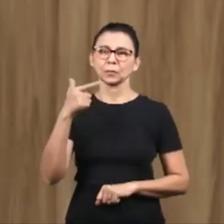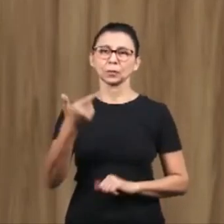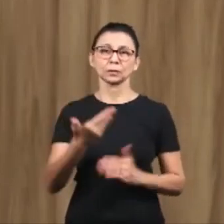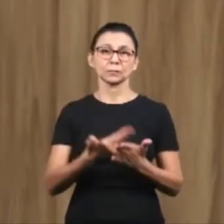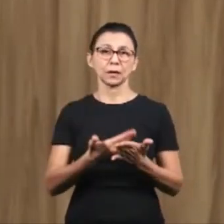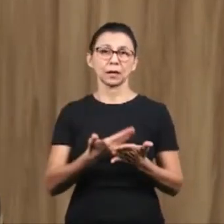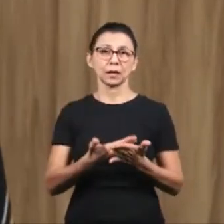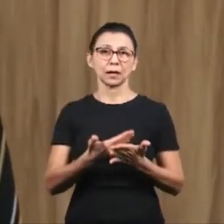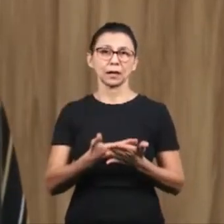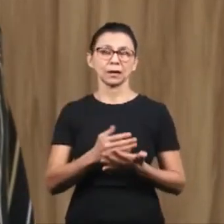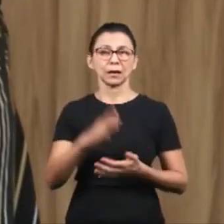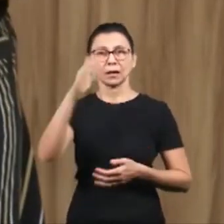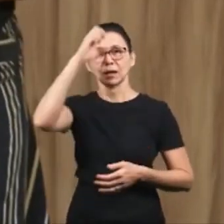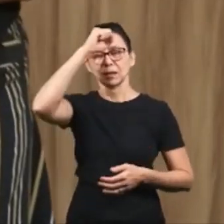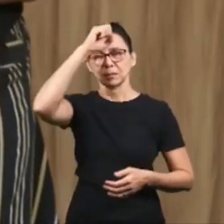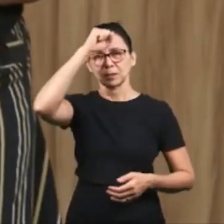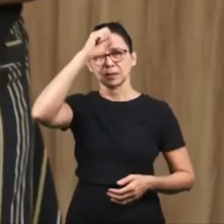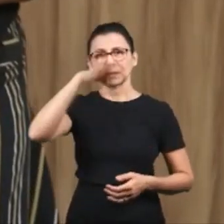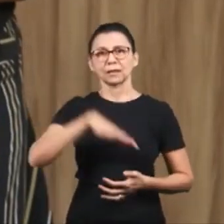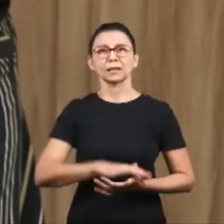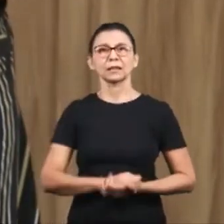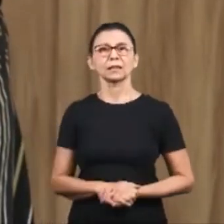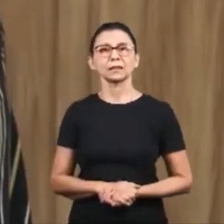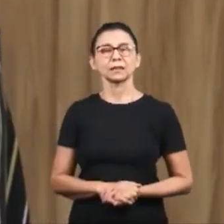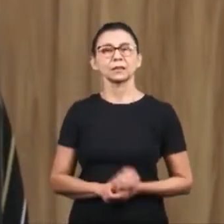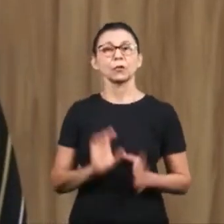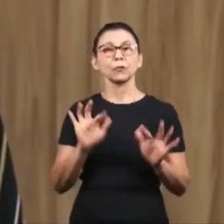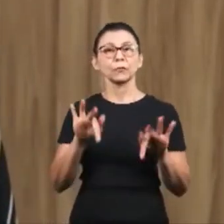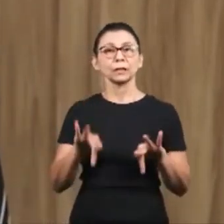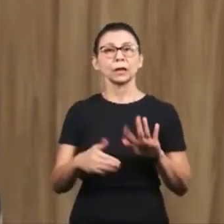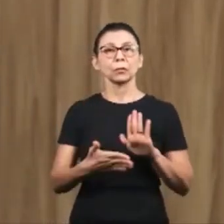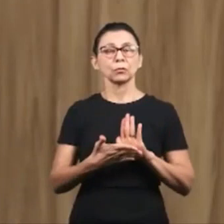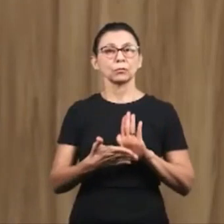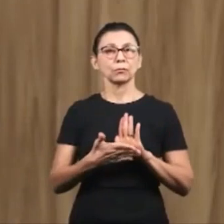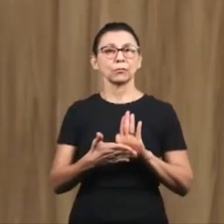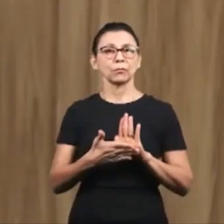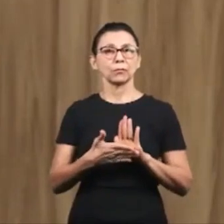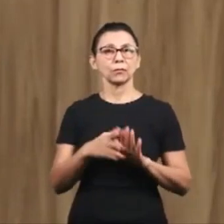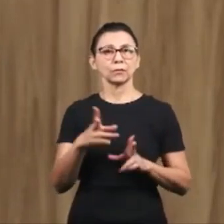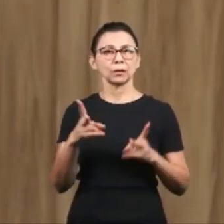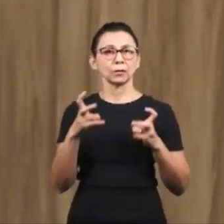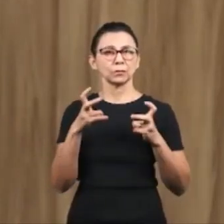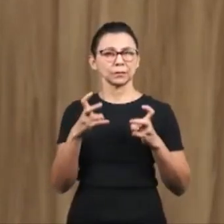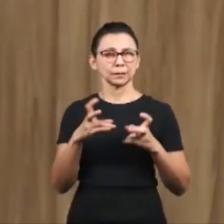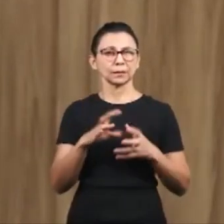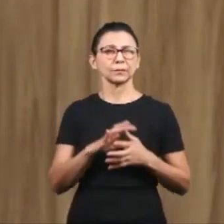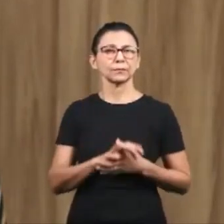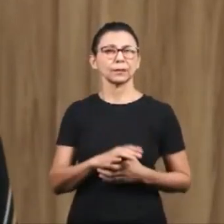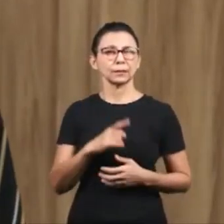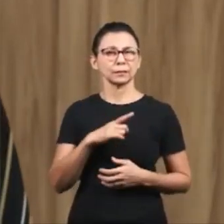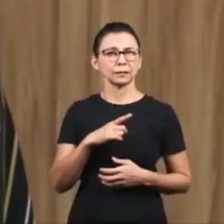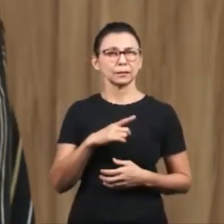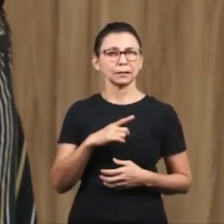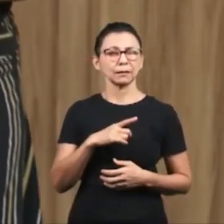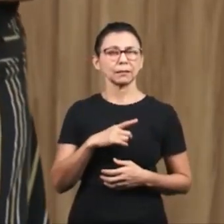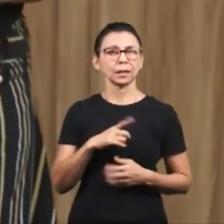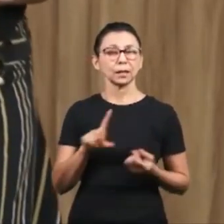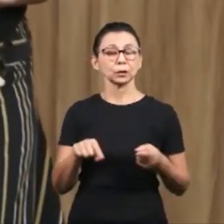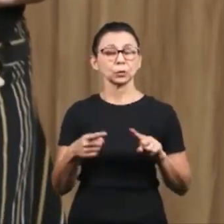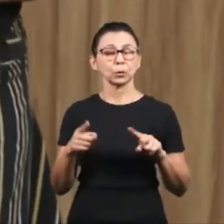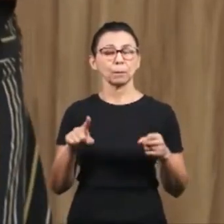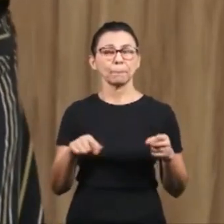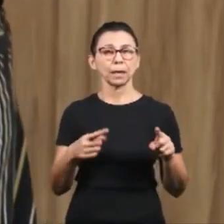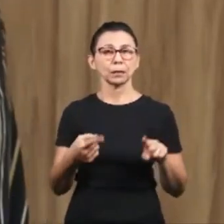Para a próxima aula, nós iremos aprender a tocar o final do louvor. Vocês vão observar que tem uma